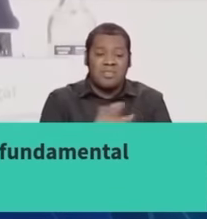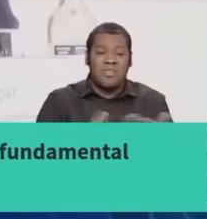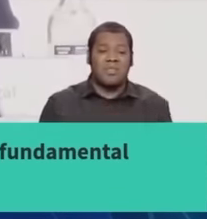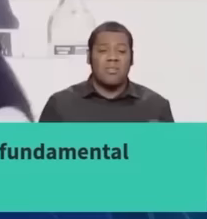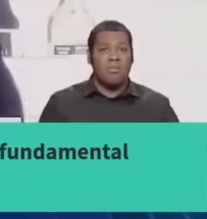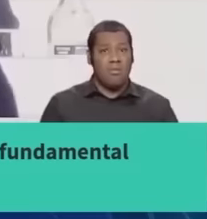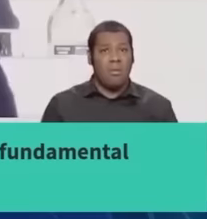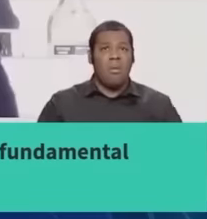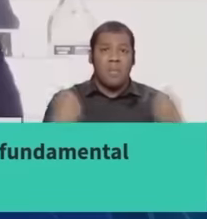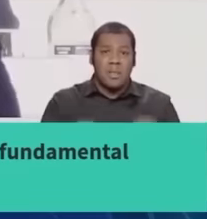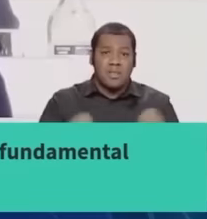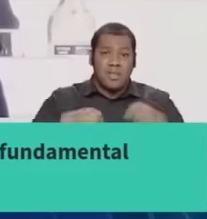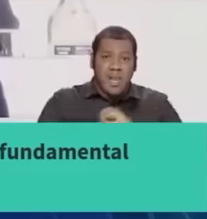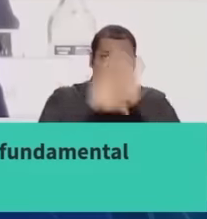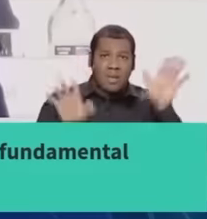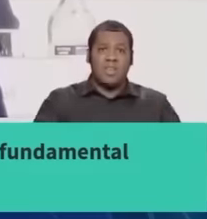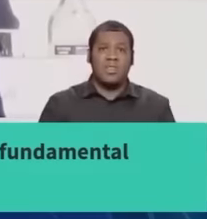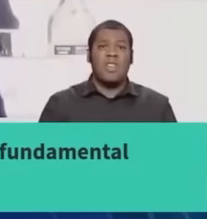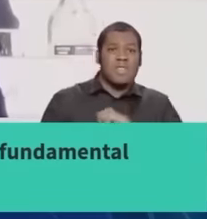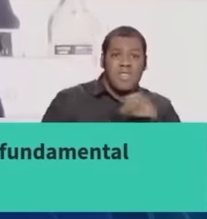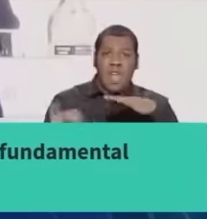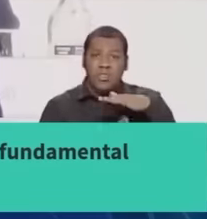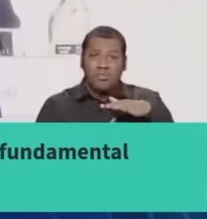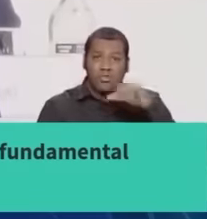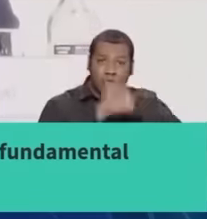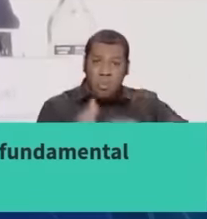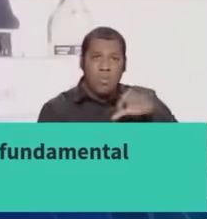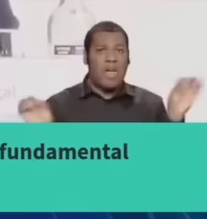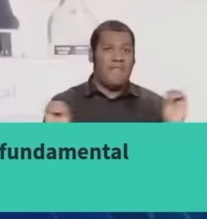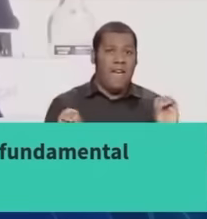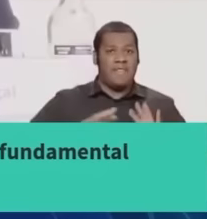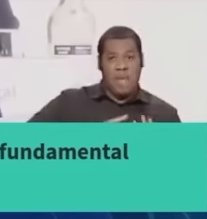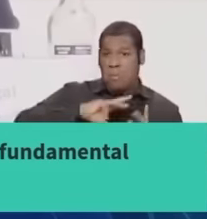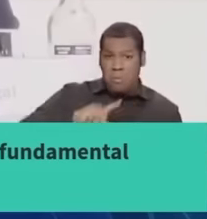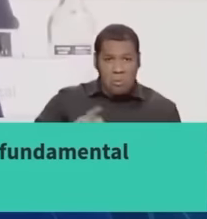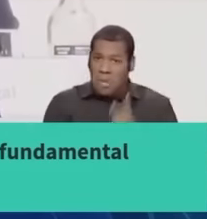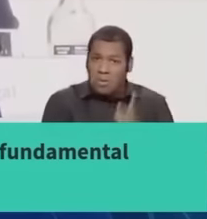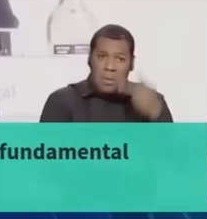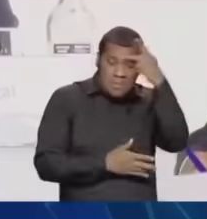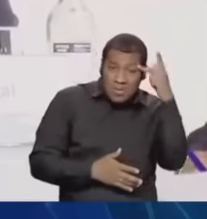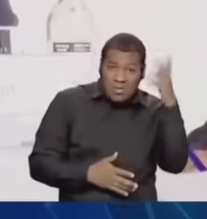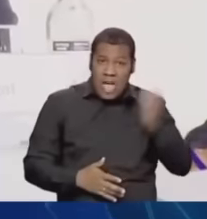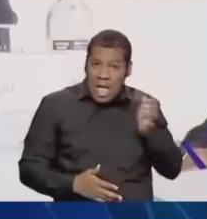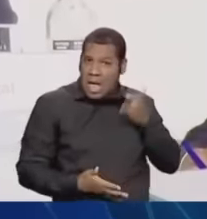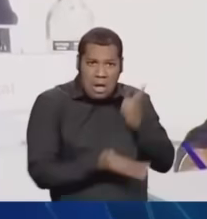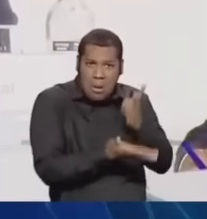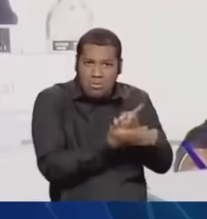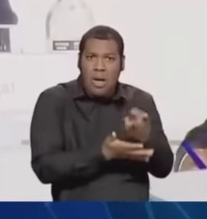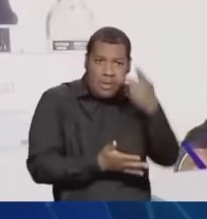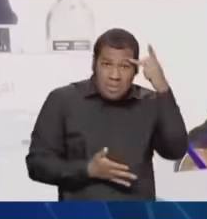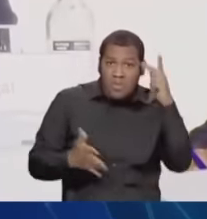Então é preciso ter clareza que se a gente não mudar as instituições, o mundo vai continuar o mesmo. Quem é rico vai continuar rico e quem é pobre vai continuar pobre.